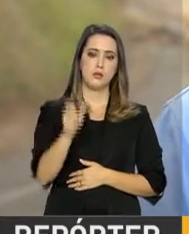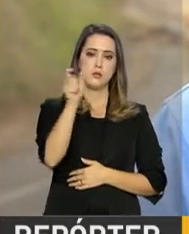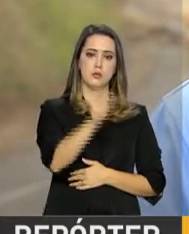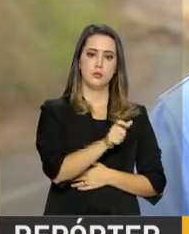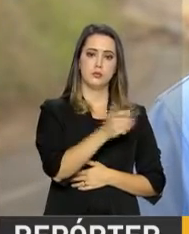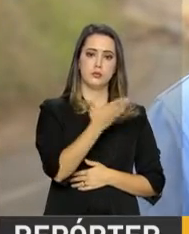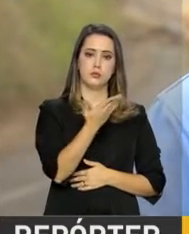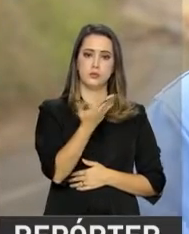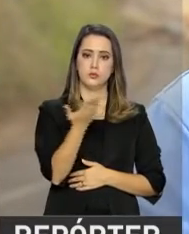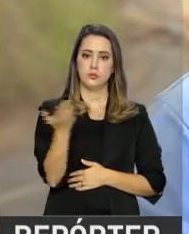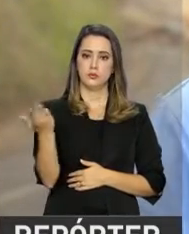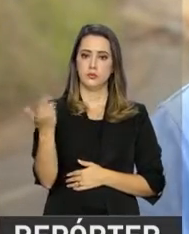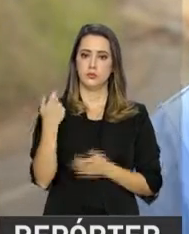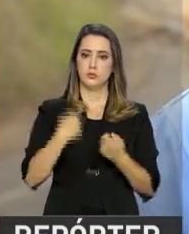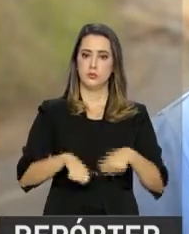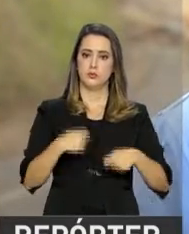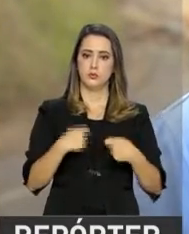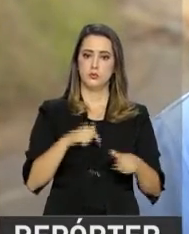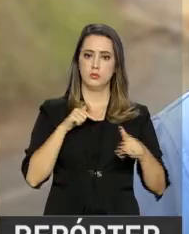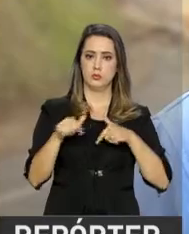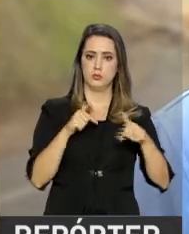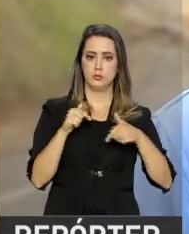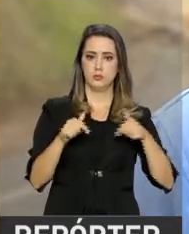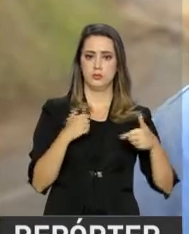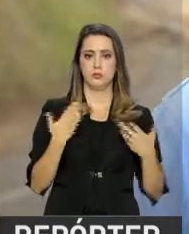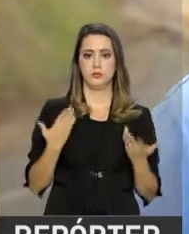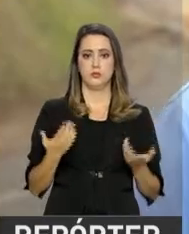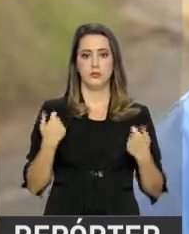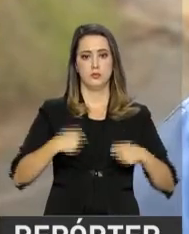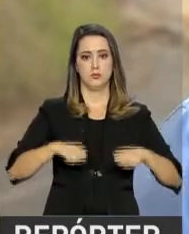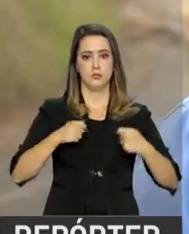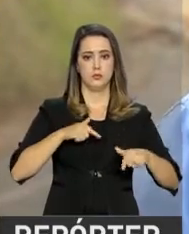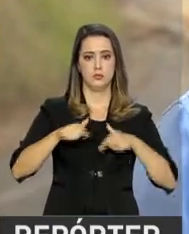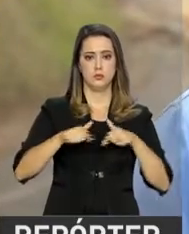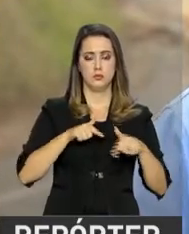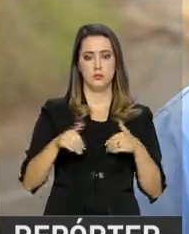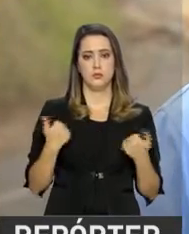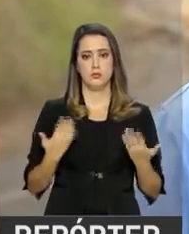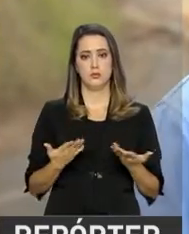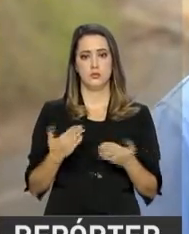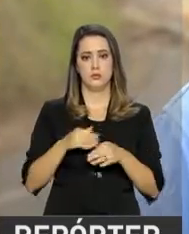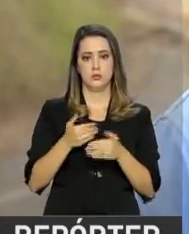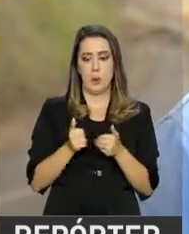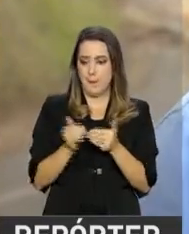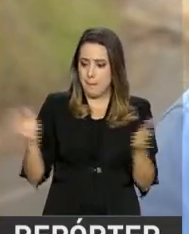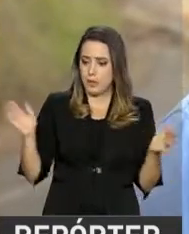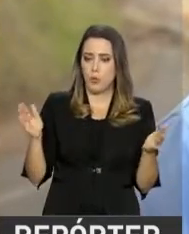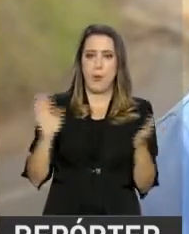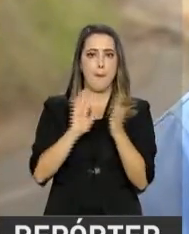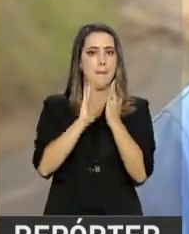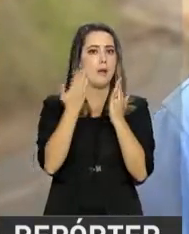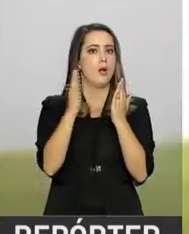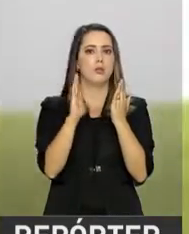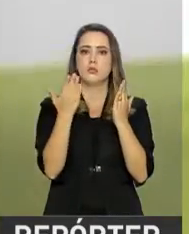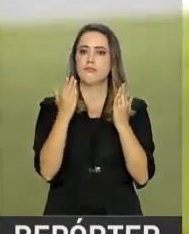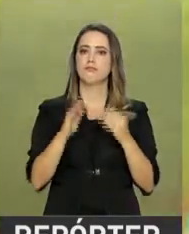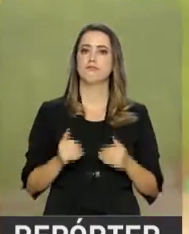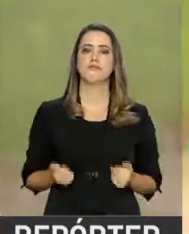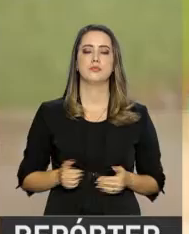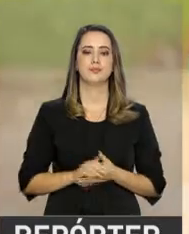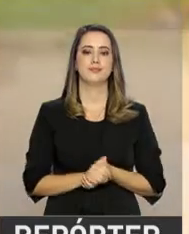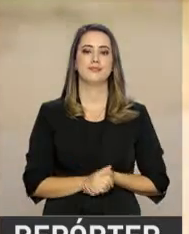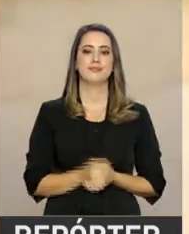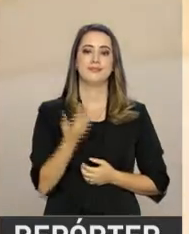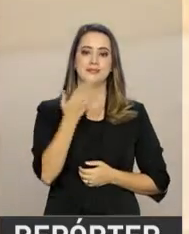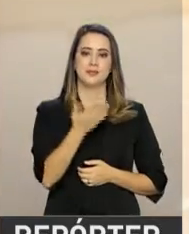eu precisava de emprego já estão a trabalhar então abriu abriu uma porta muito evento quem também